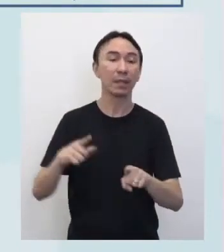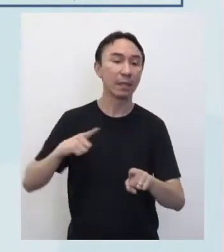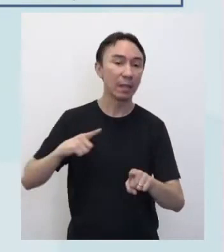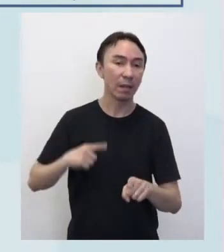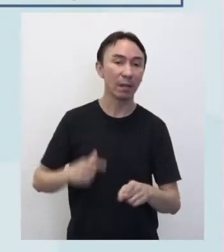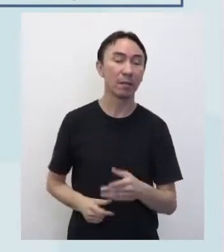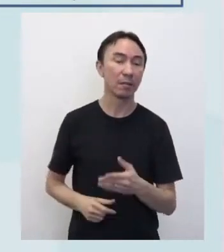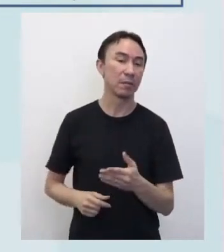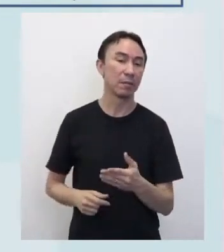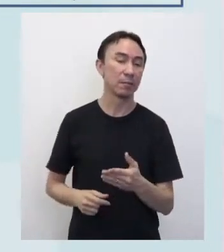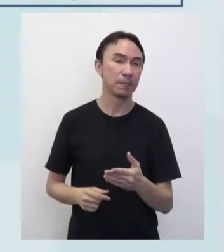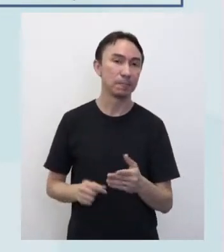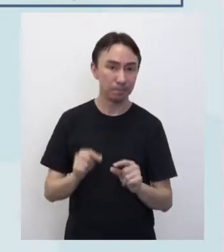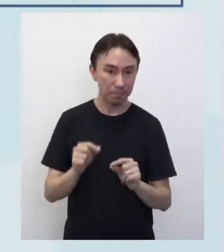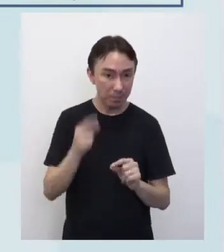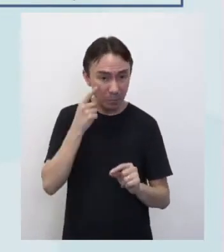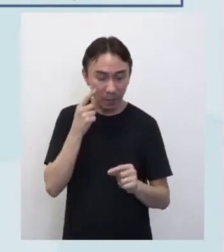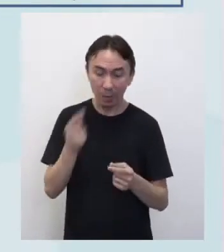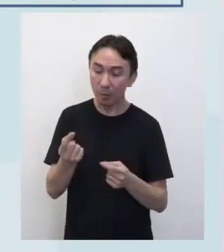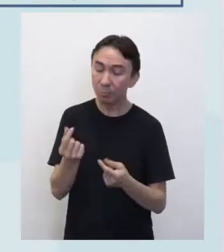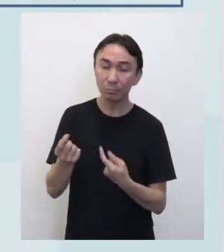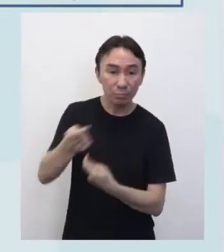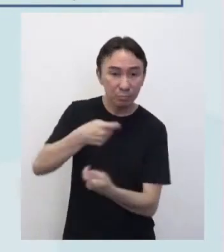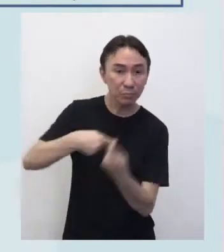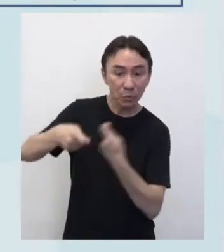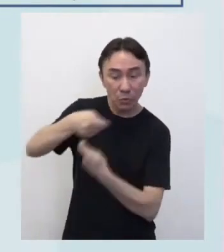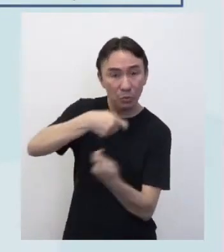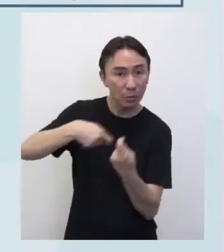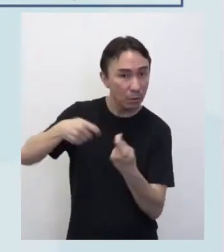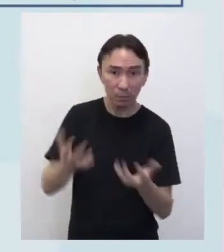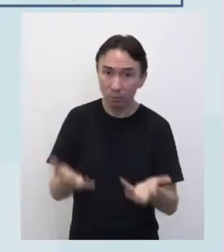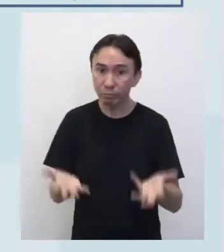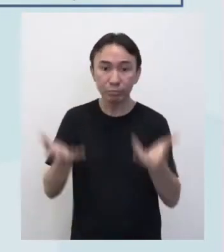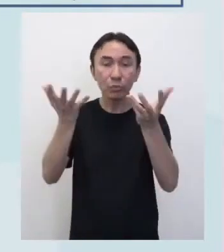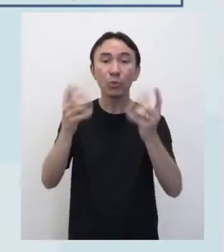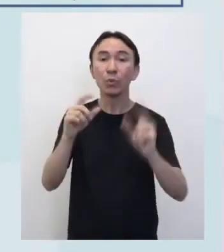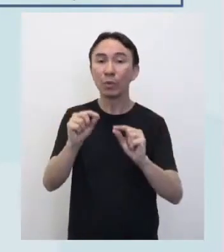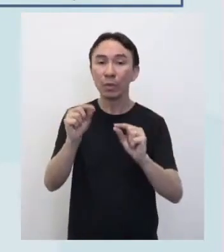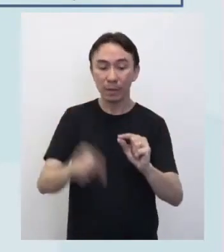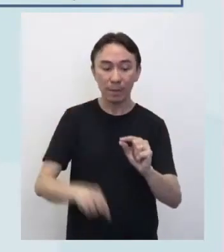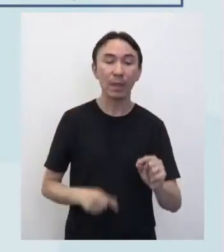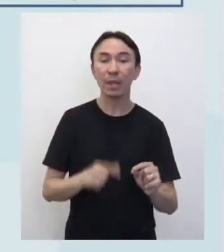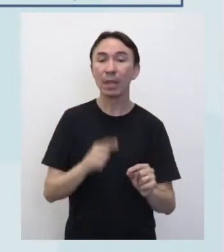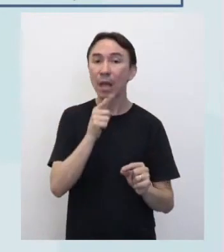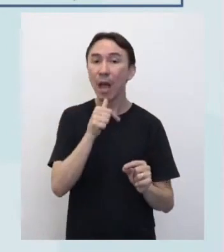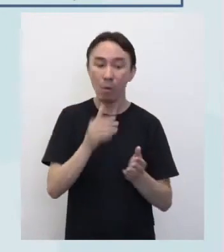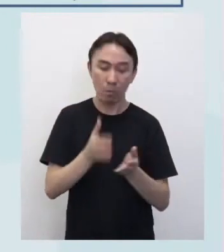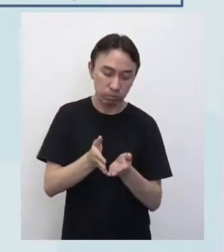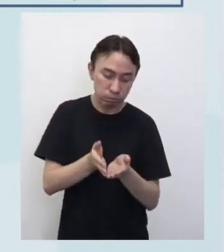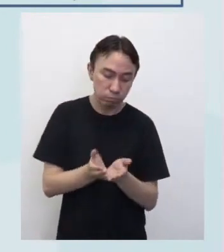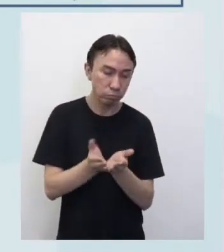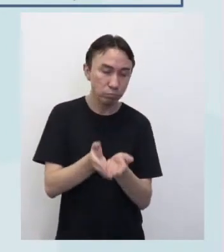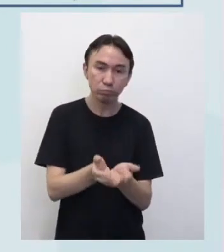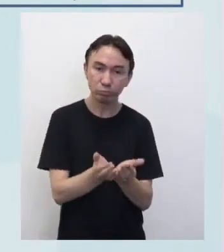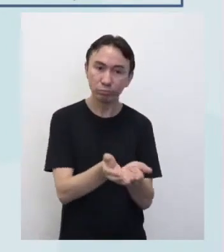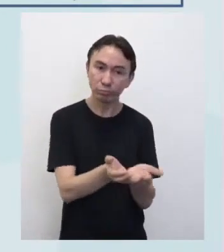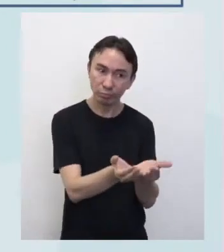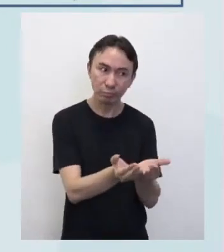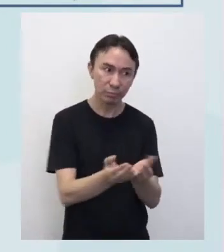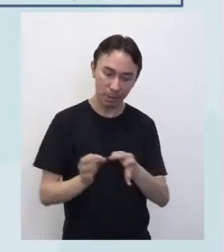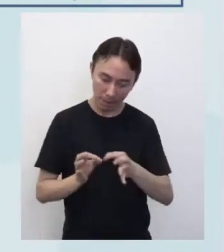fator desse revigoramento do comércio as rotas marítimas, como eu acabei de dizer, né? As rotas ali